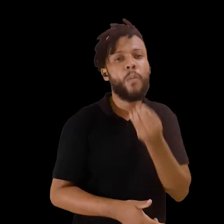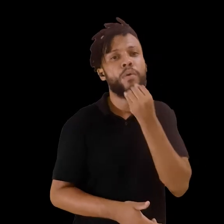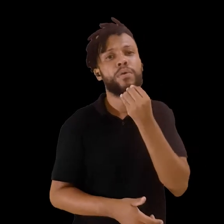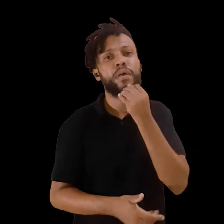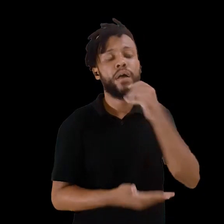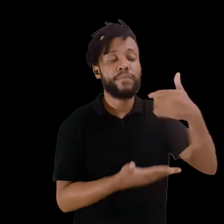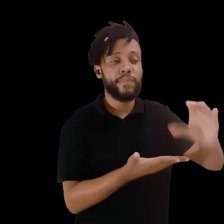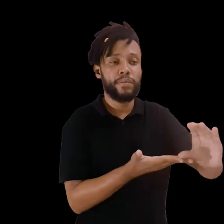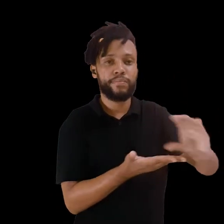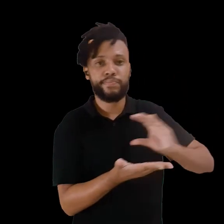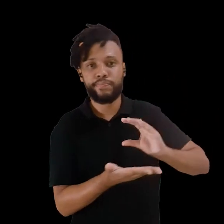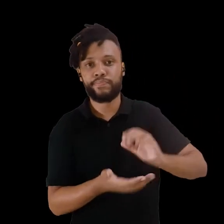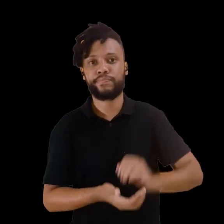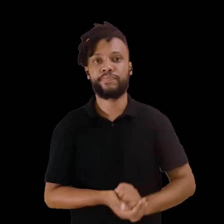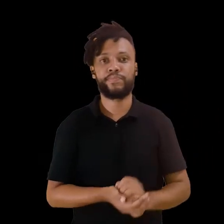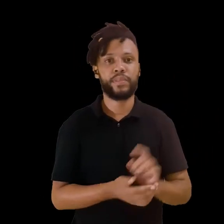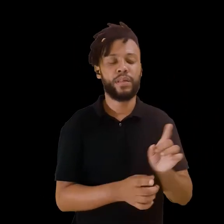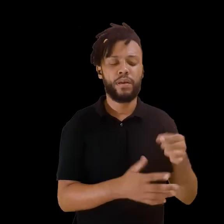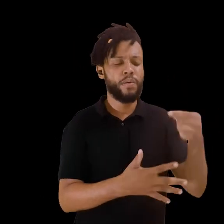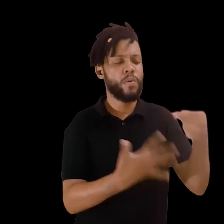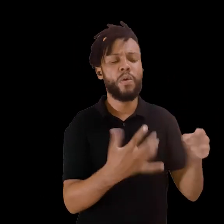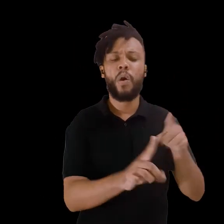Quais os benefícios para o patrocinador?